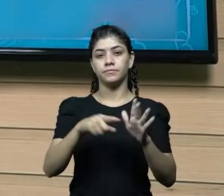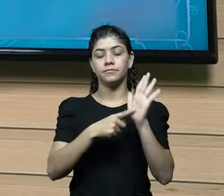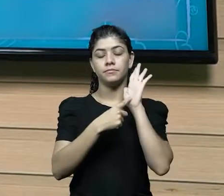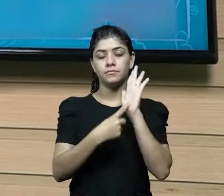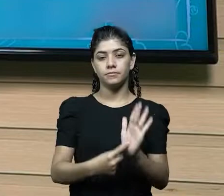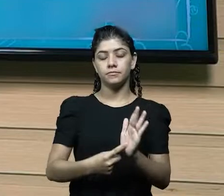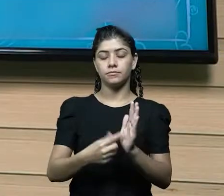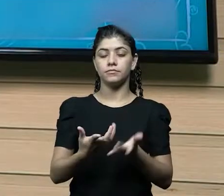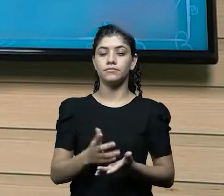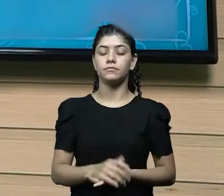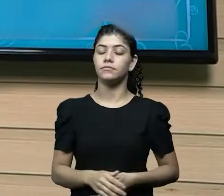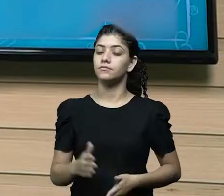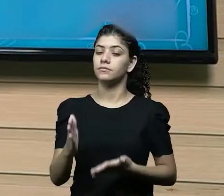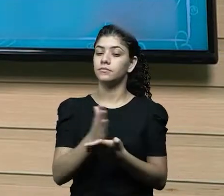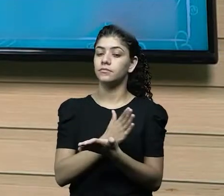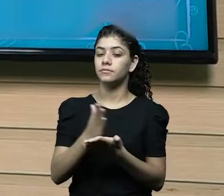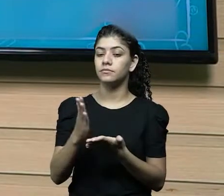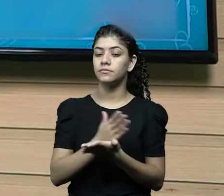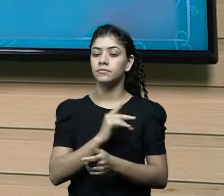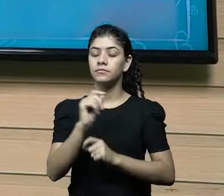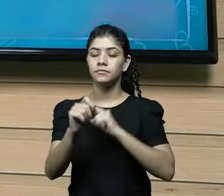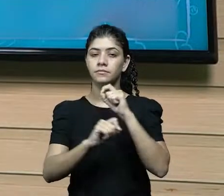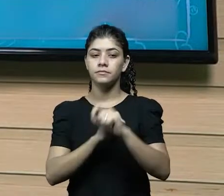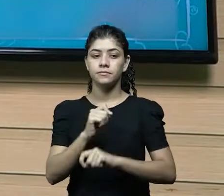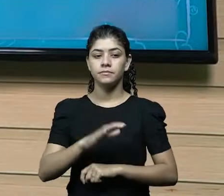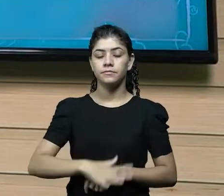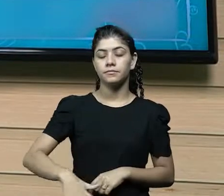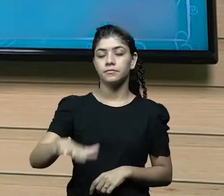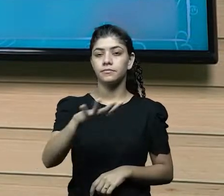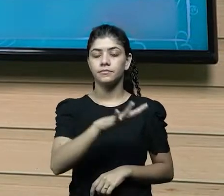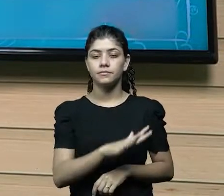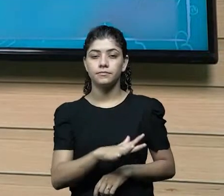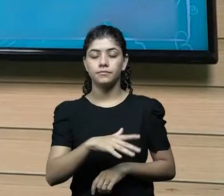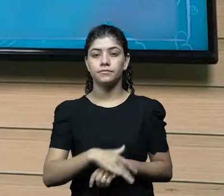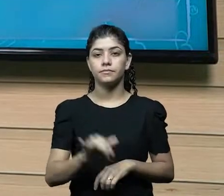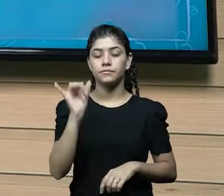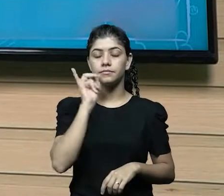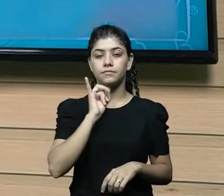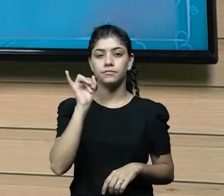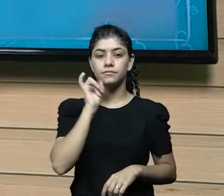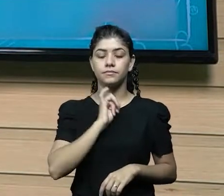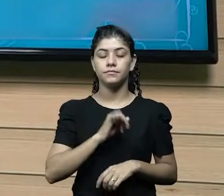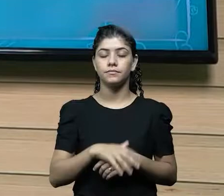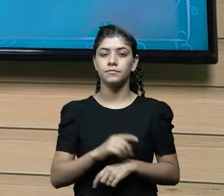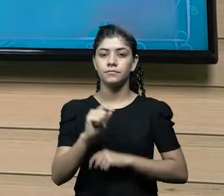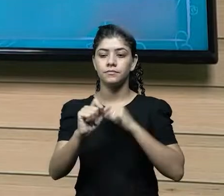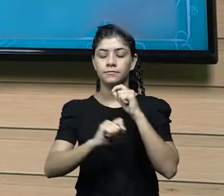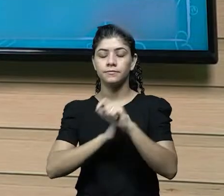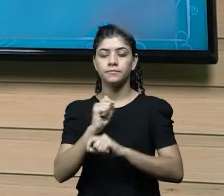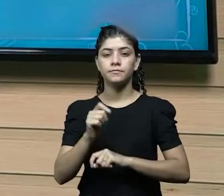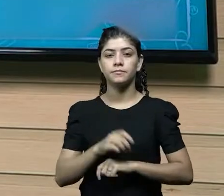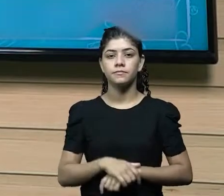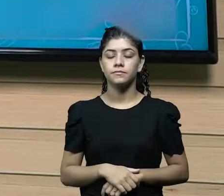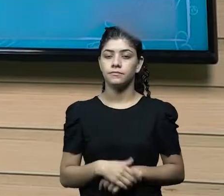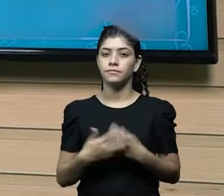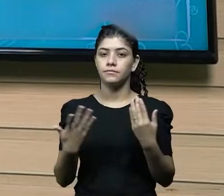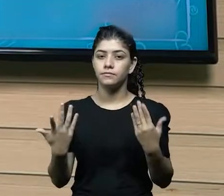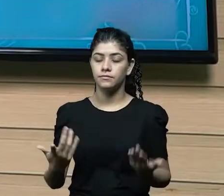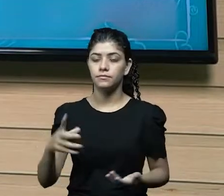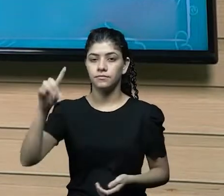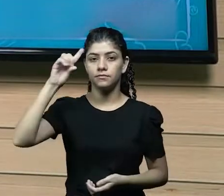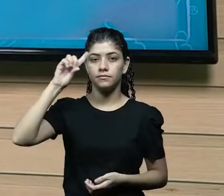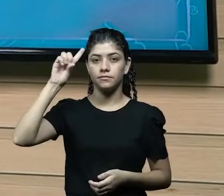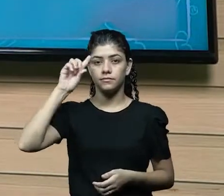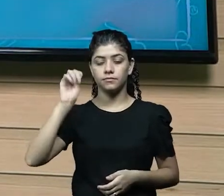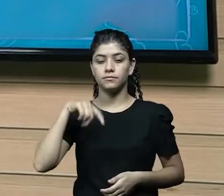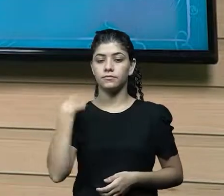placa. Então são só algumas áreas, tá? Alguns exemplos em que a metrologia está